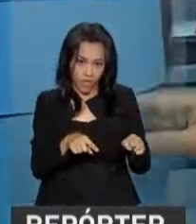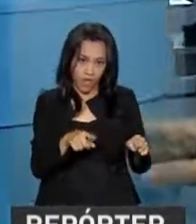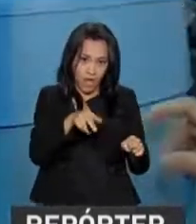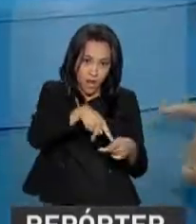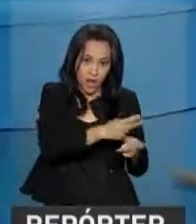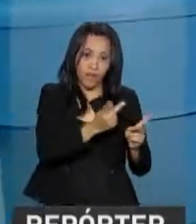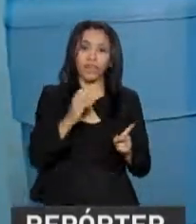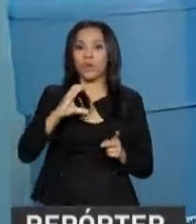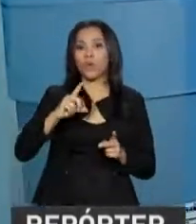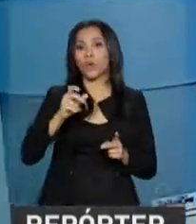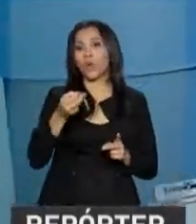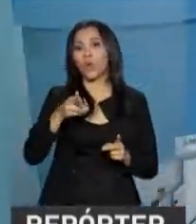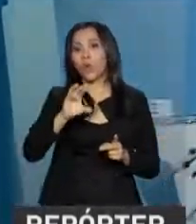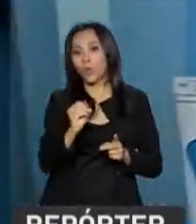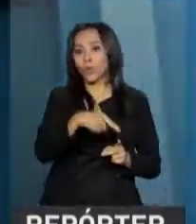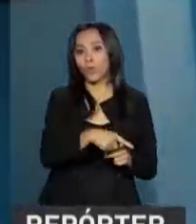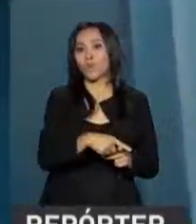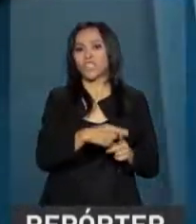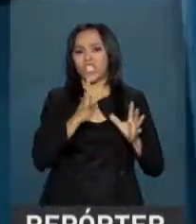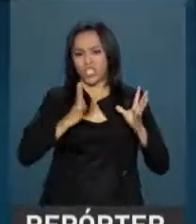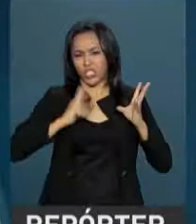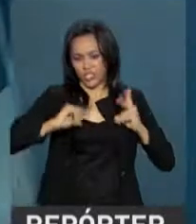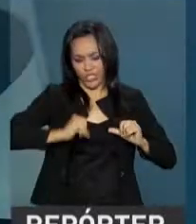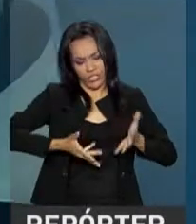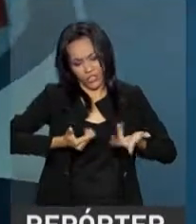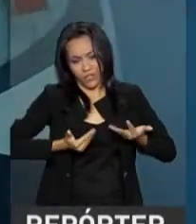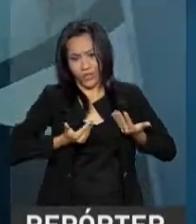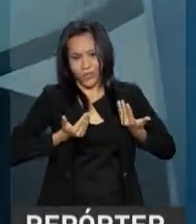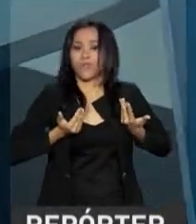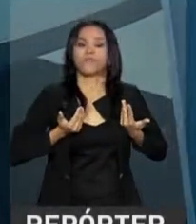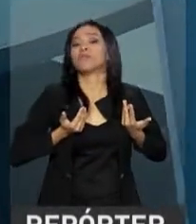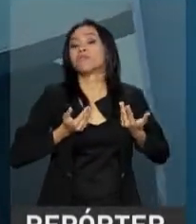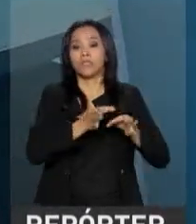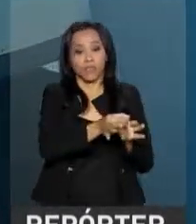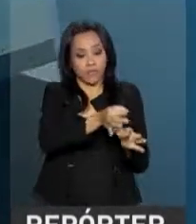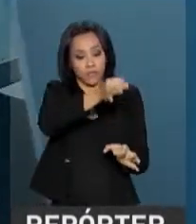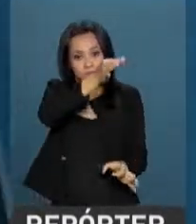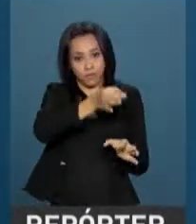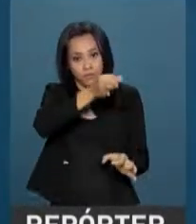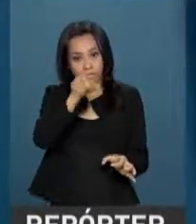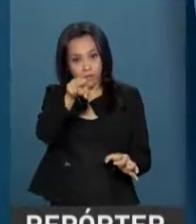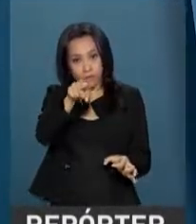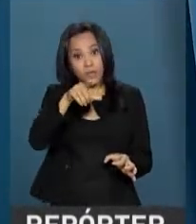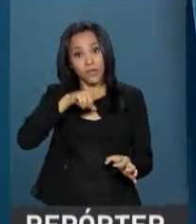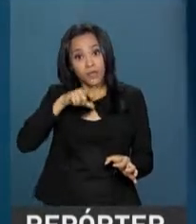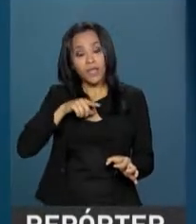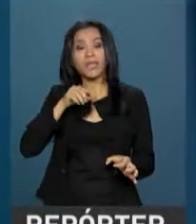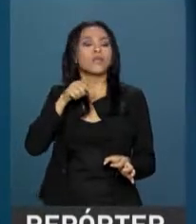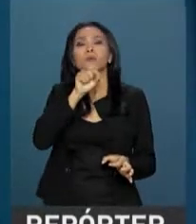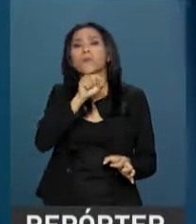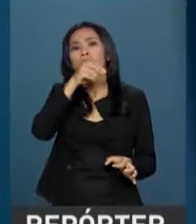o cloro desinfetante ocorre o processo de desinfecção dentro do filtro que é composto por um leito filtrante